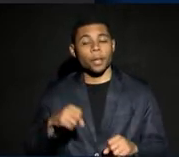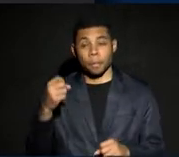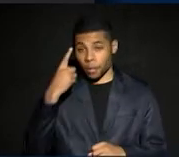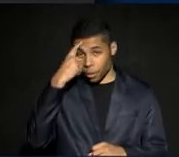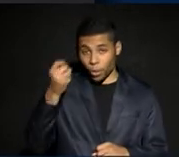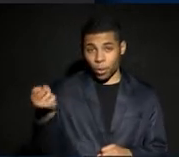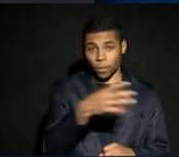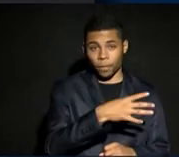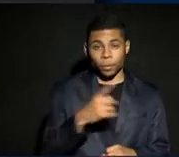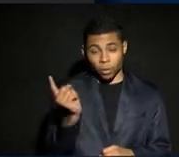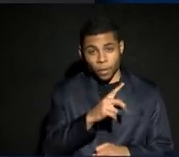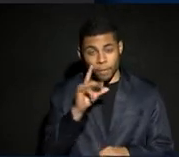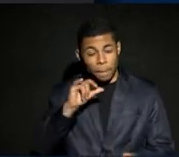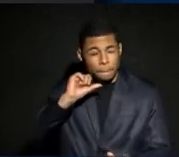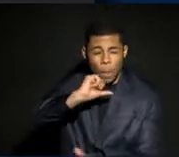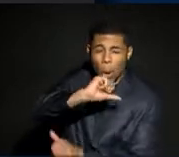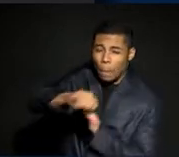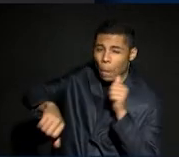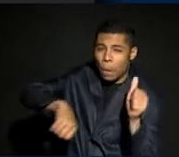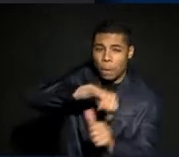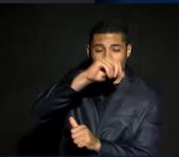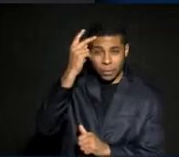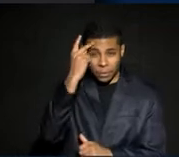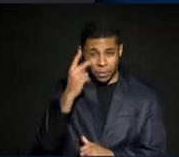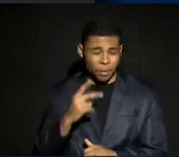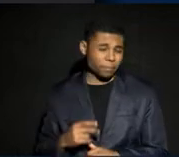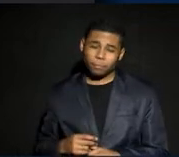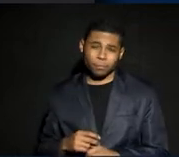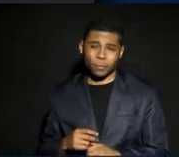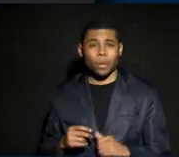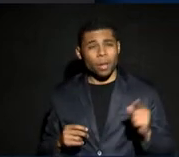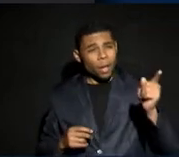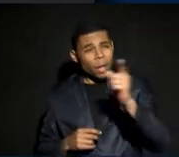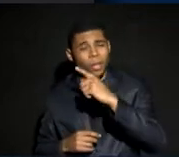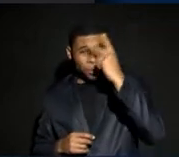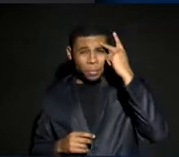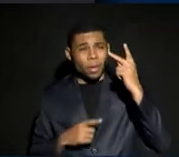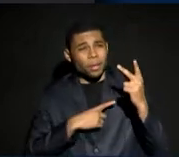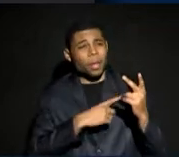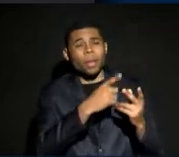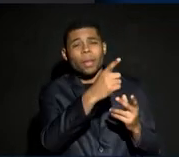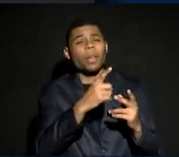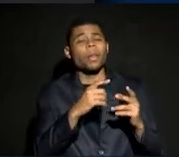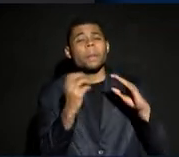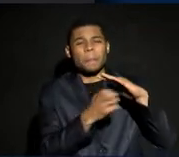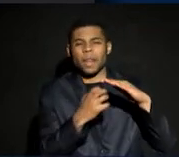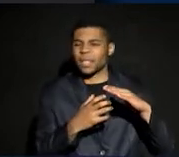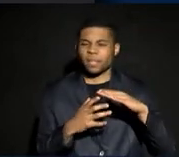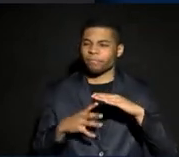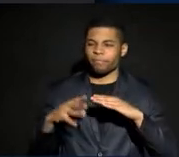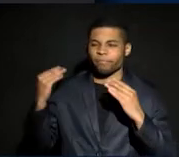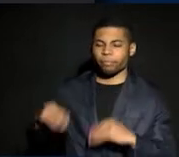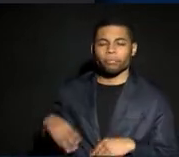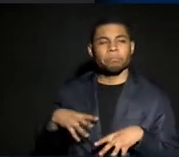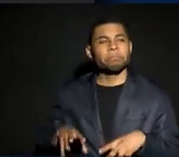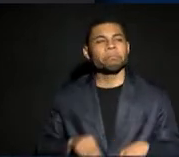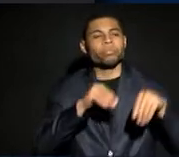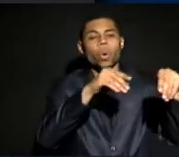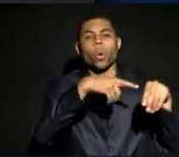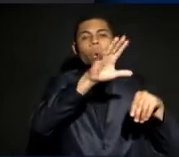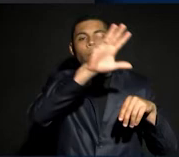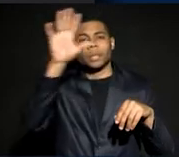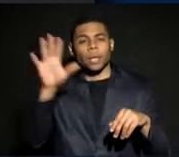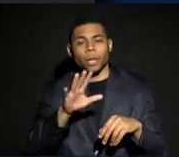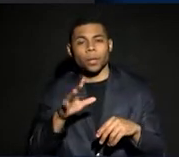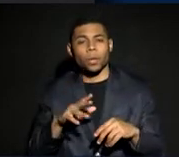vamos reindustrializar São Paulo. São Paulo está perdendo empresas para outros estados, não só em função da guerra